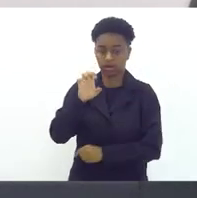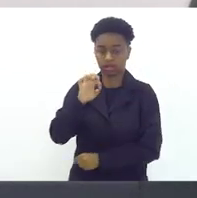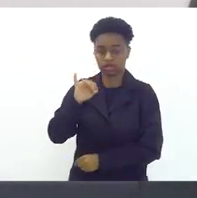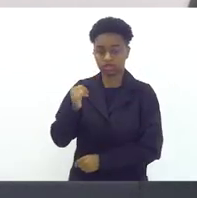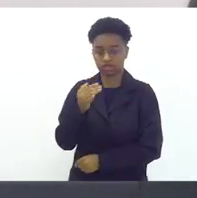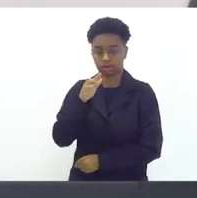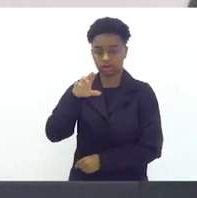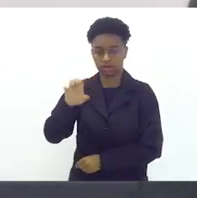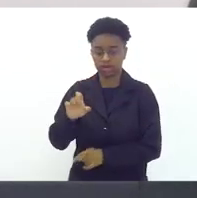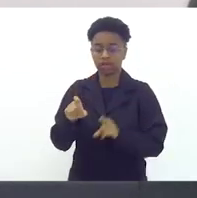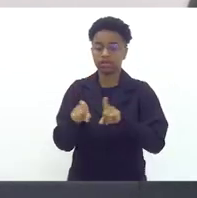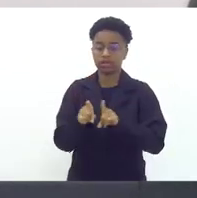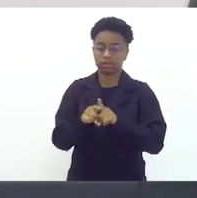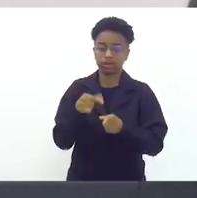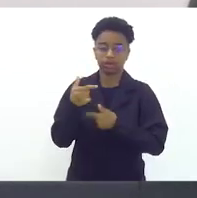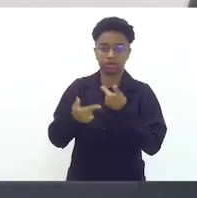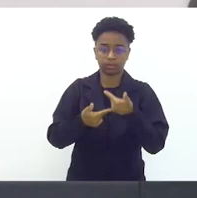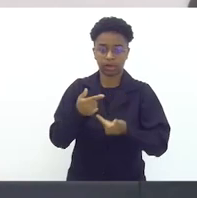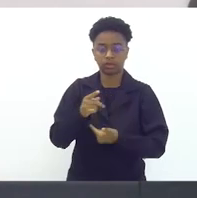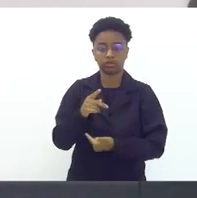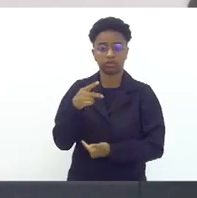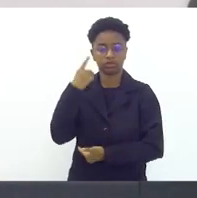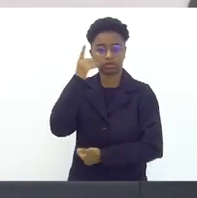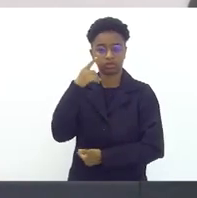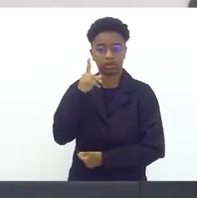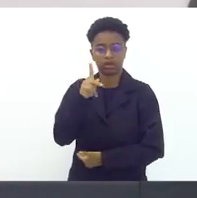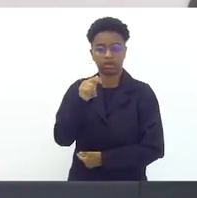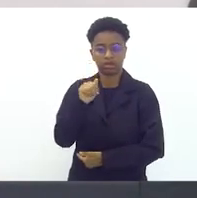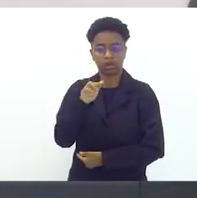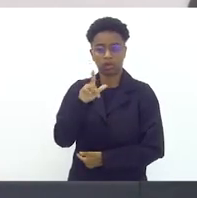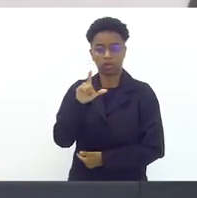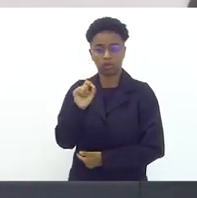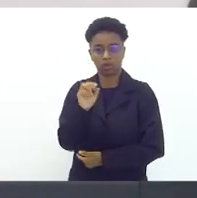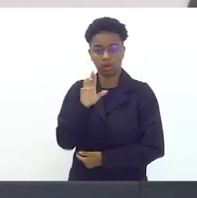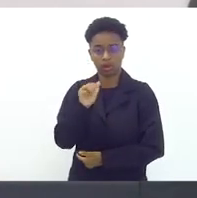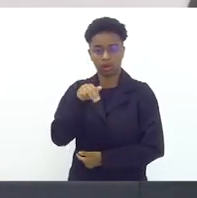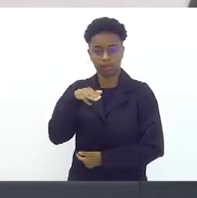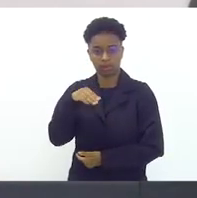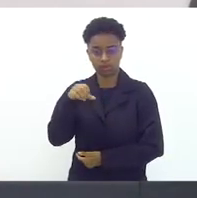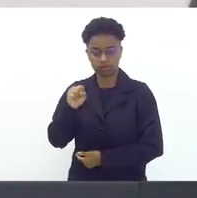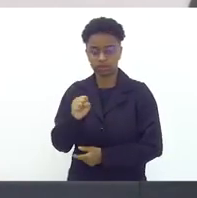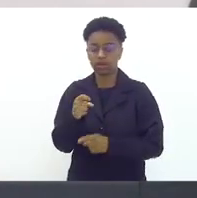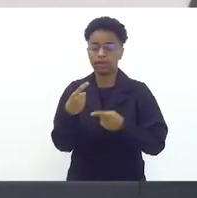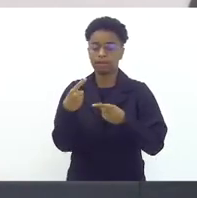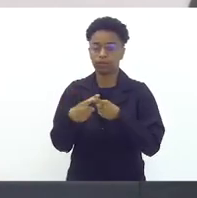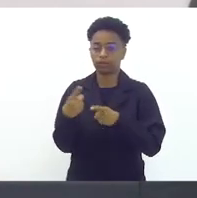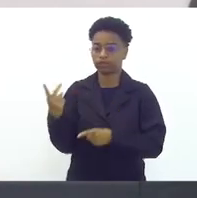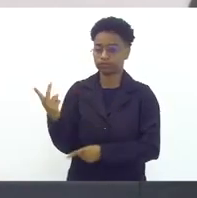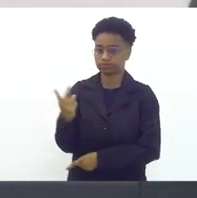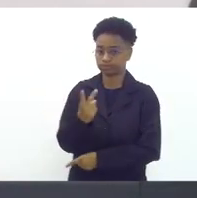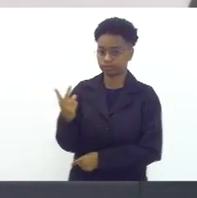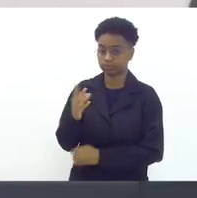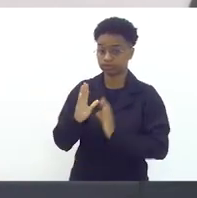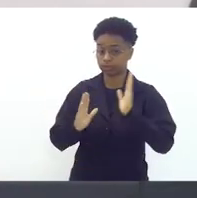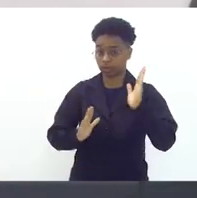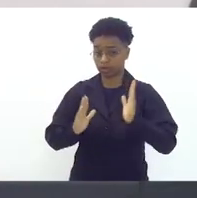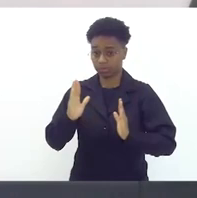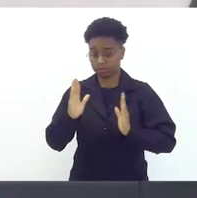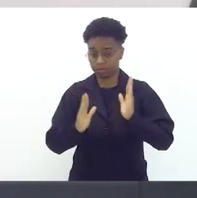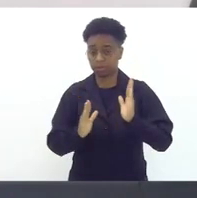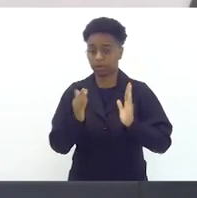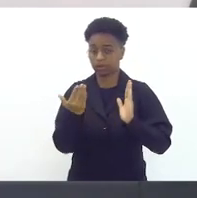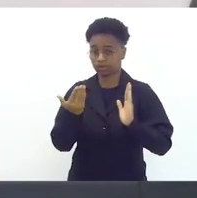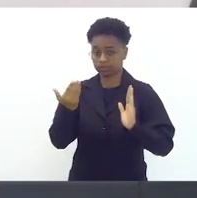aqui o trabalho do deputado Paulo Ramos, né, que foram figuras que, na legislatura correspondente,